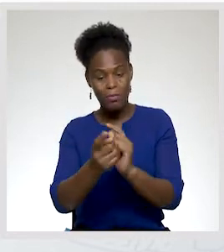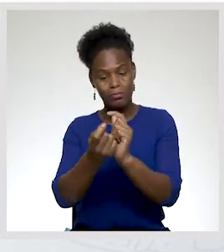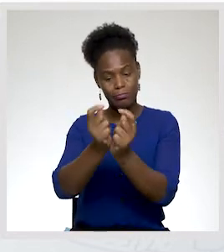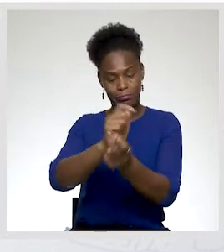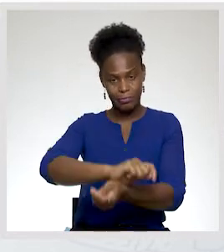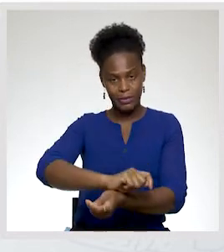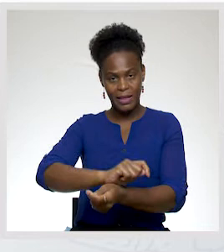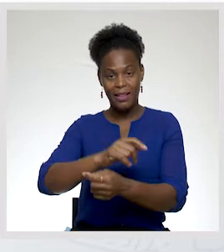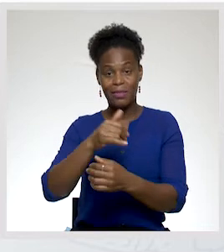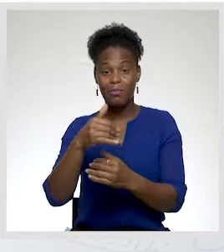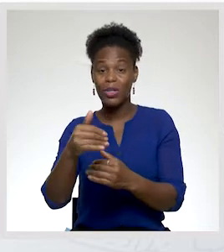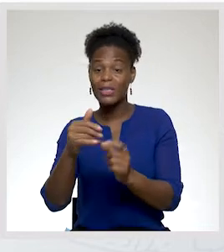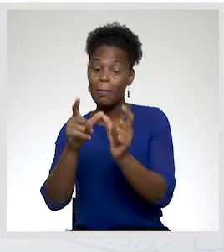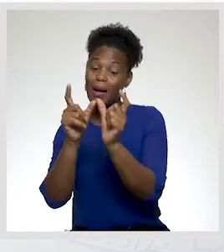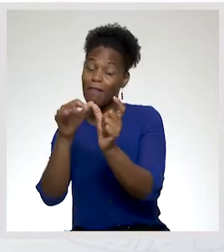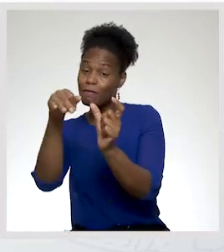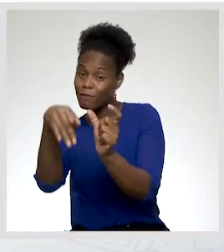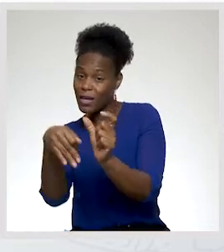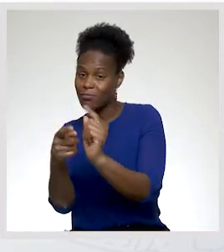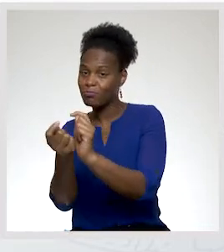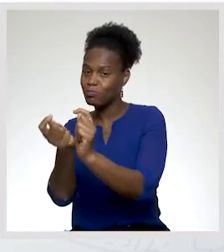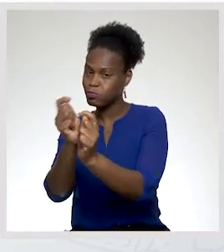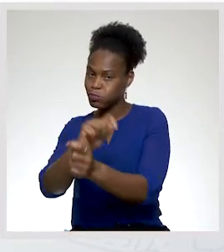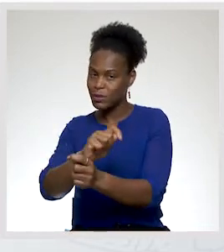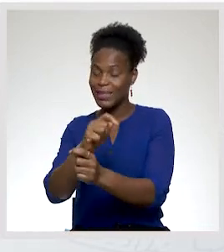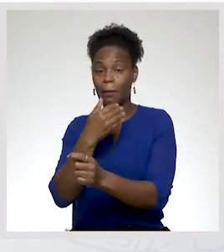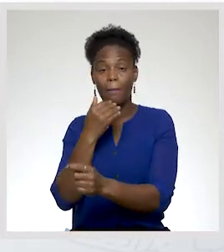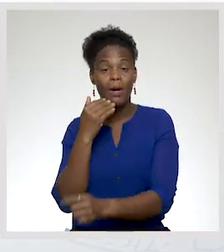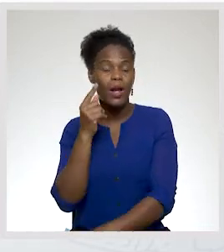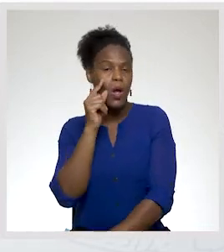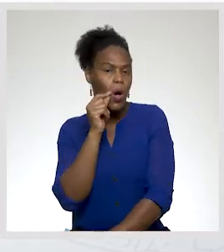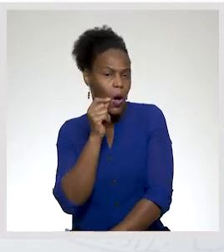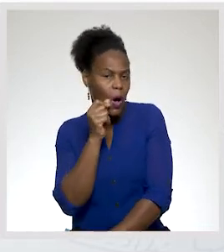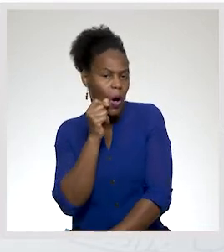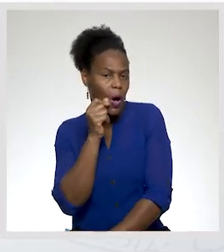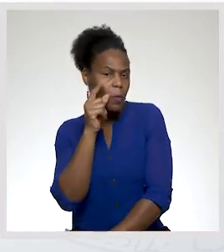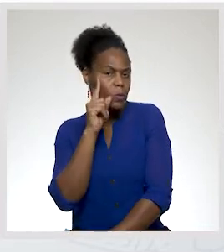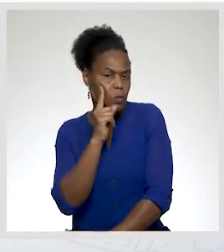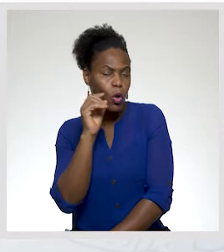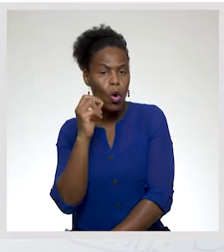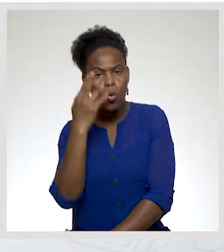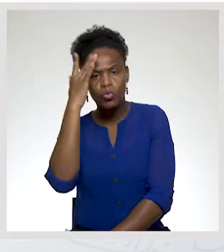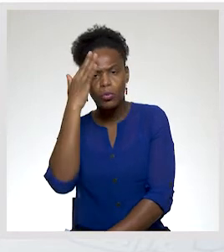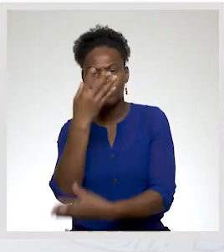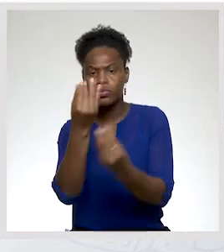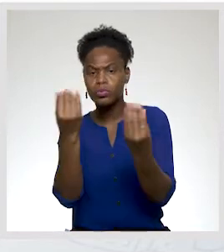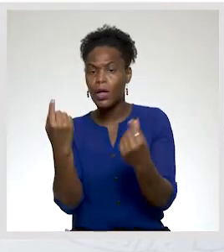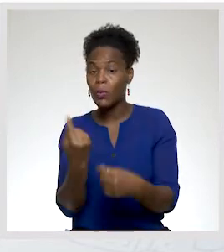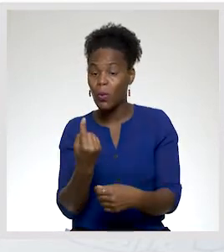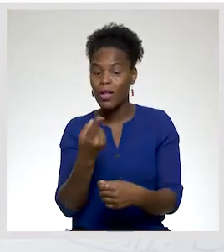forma e alteram a sua terminação conforme o gênero e número, damos o nome de